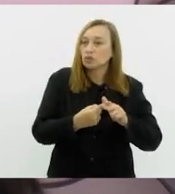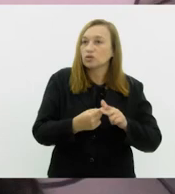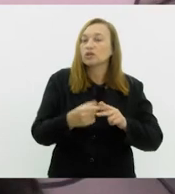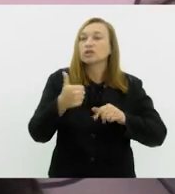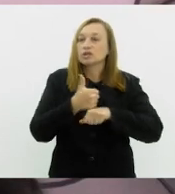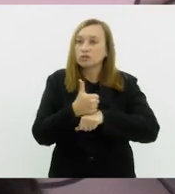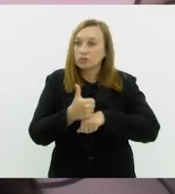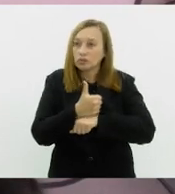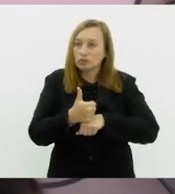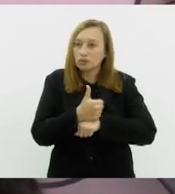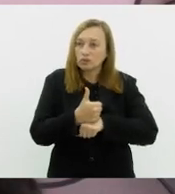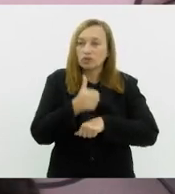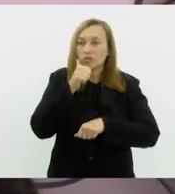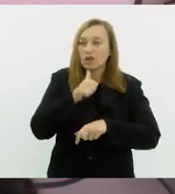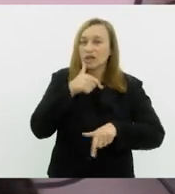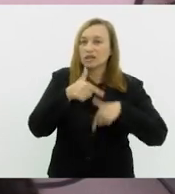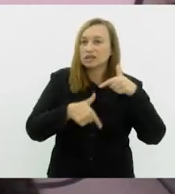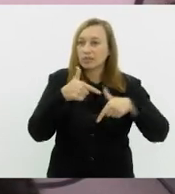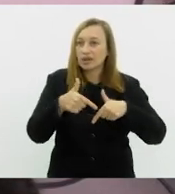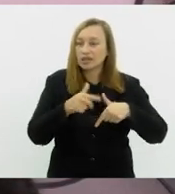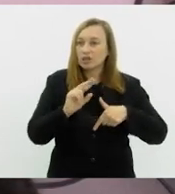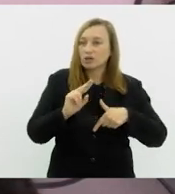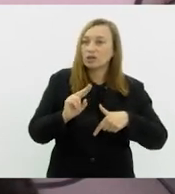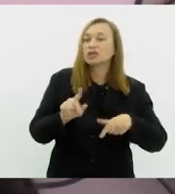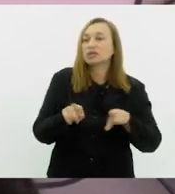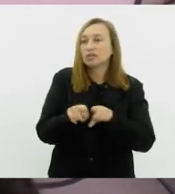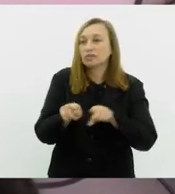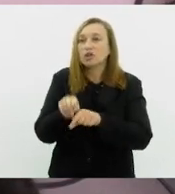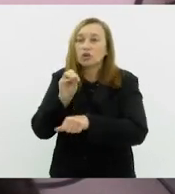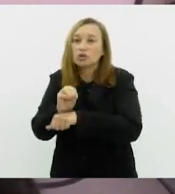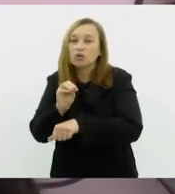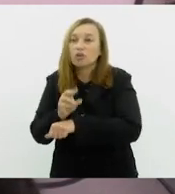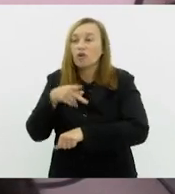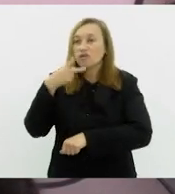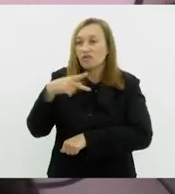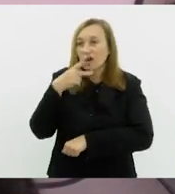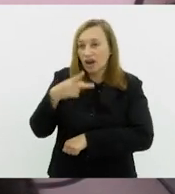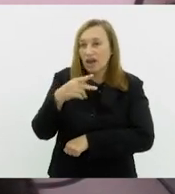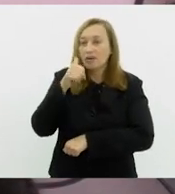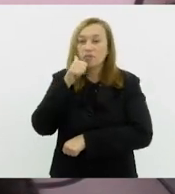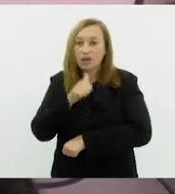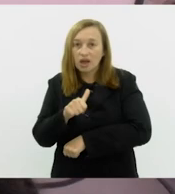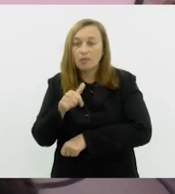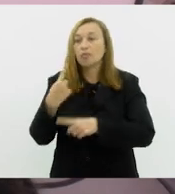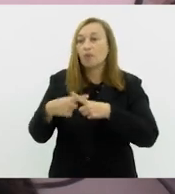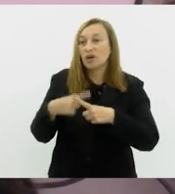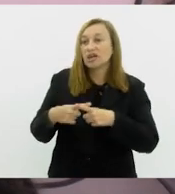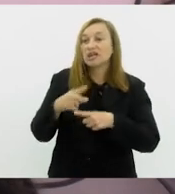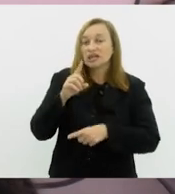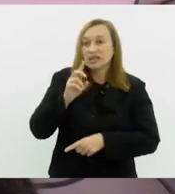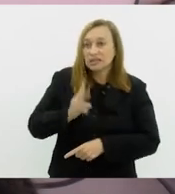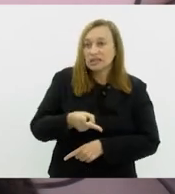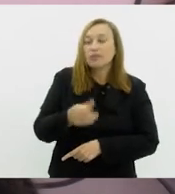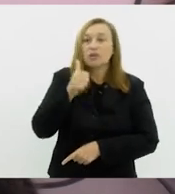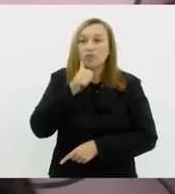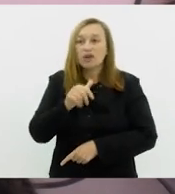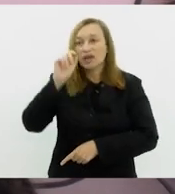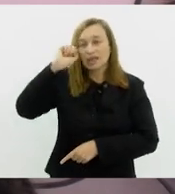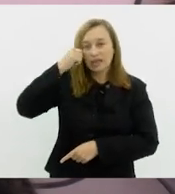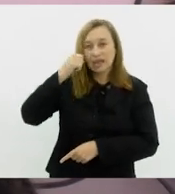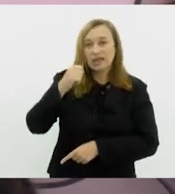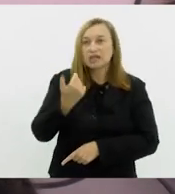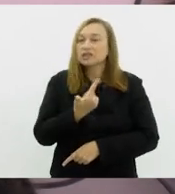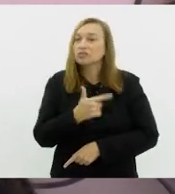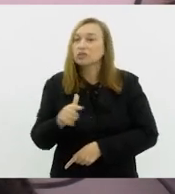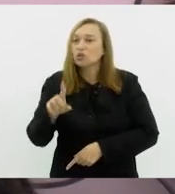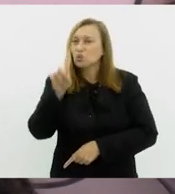profissão das trabalhadoras cuidadoras. Vou falar no feminino, porque nós somos a maioria mulheres e mulheres negras, sem o